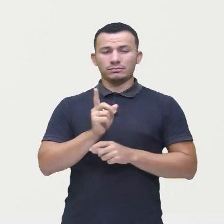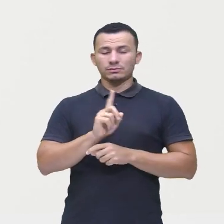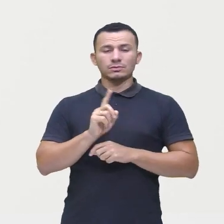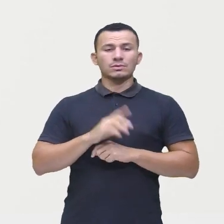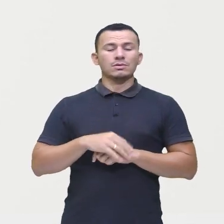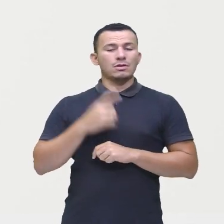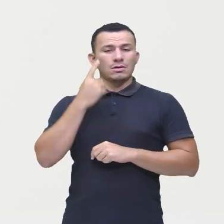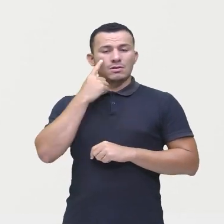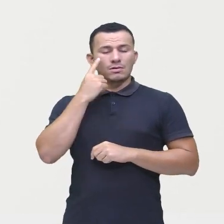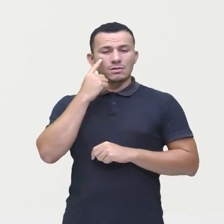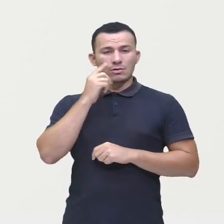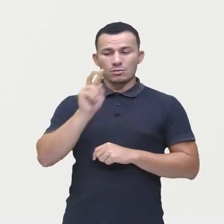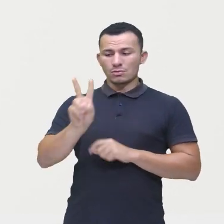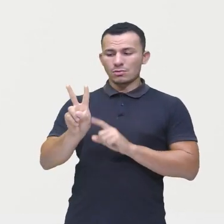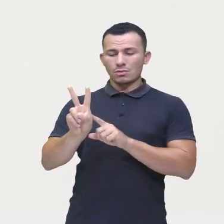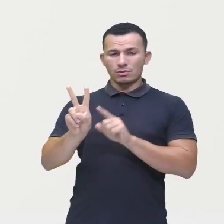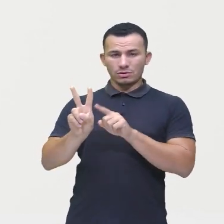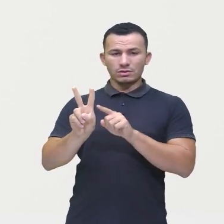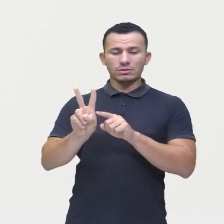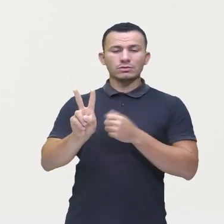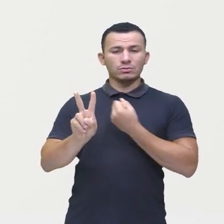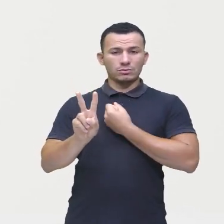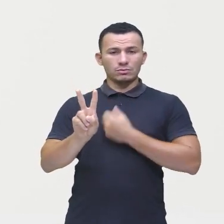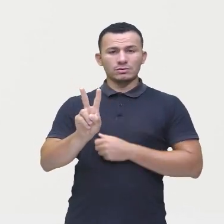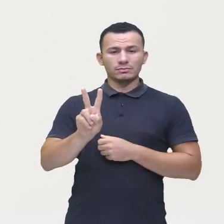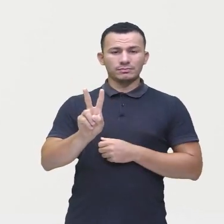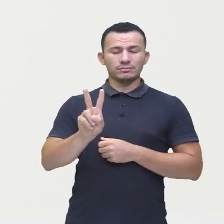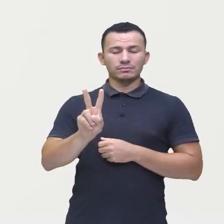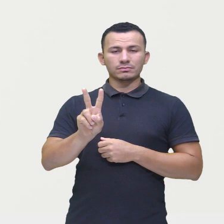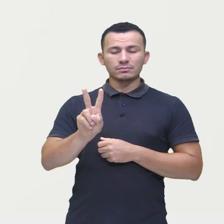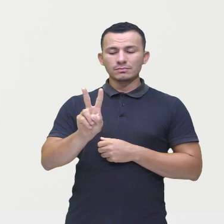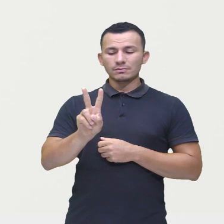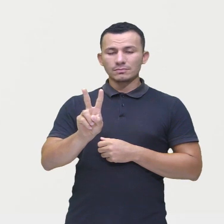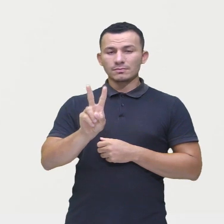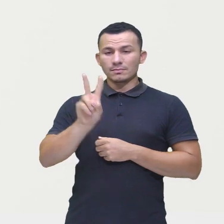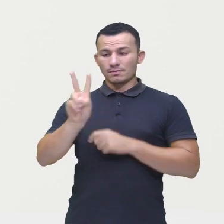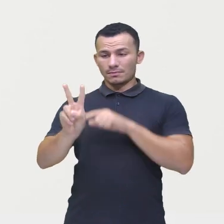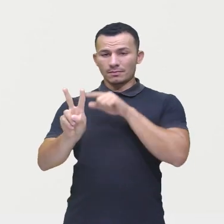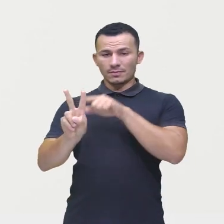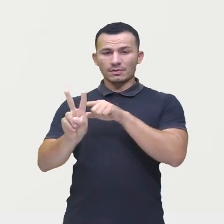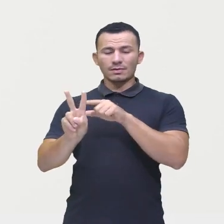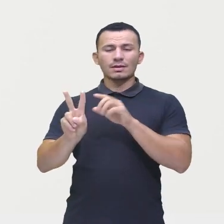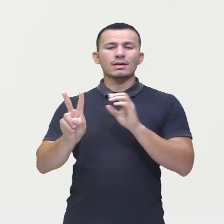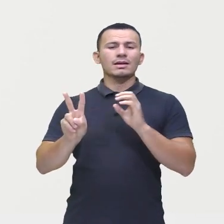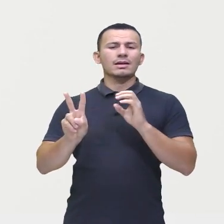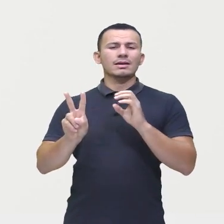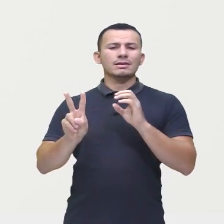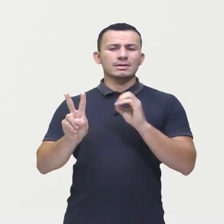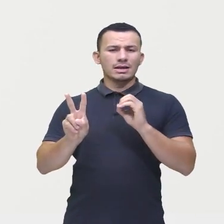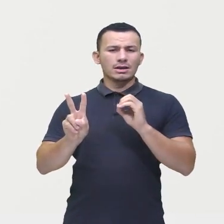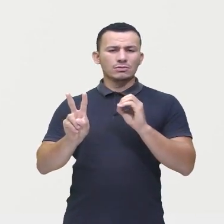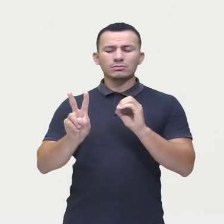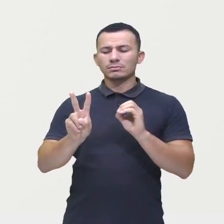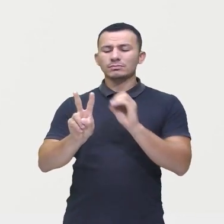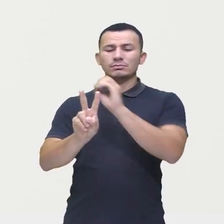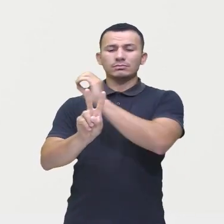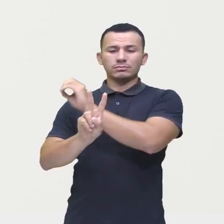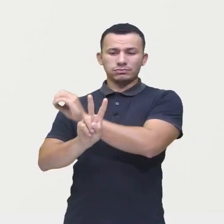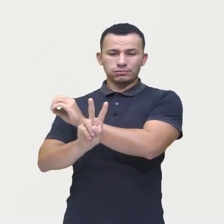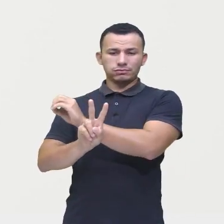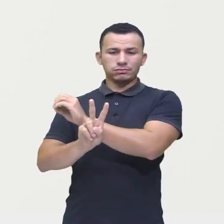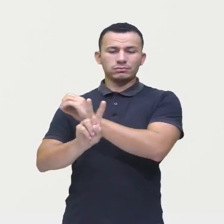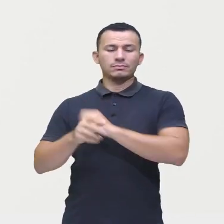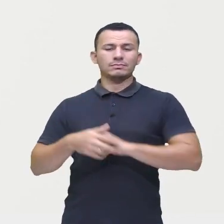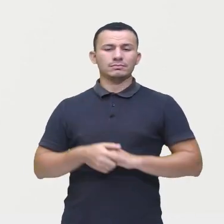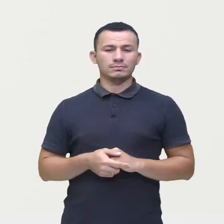meu algarismo 2, tá certo? E acrescento o número de zeros que estão aqui. Então, se é um zero, vai vir para cá para o ladinho.